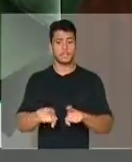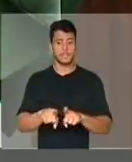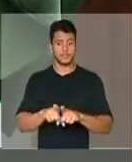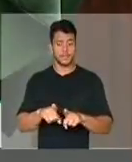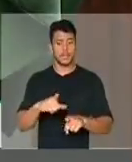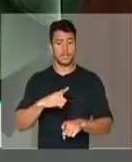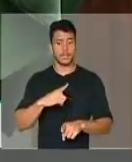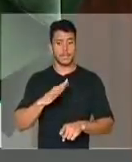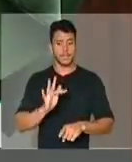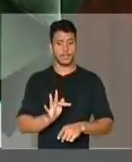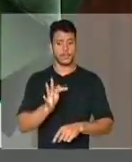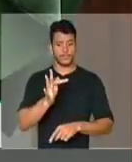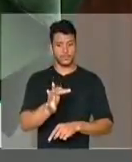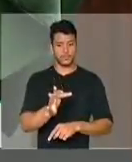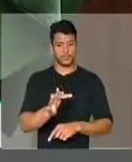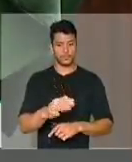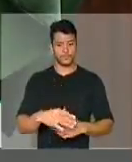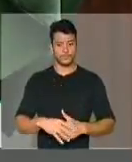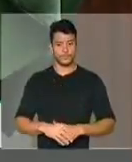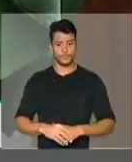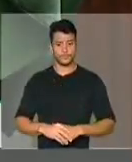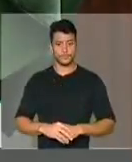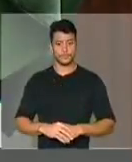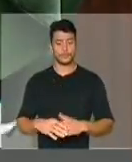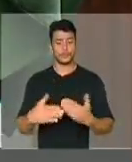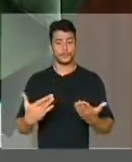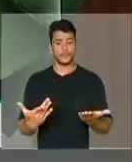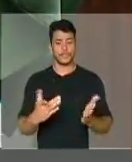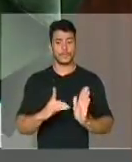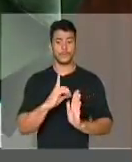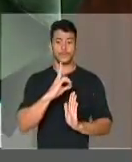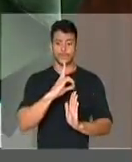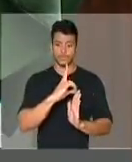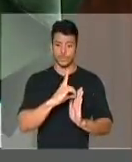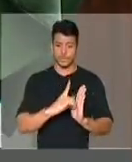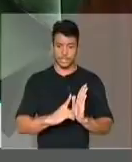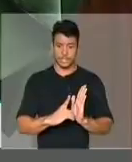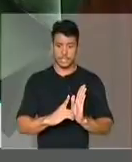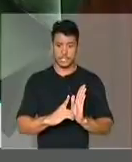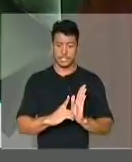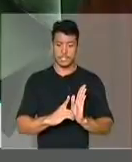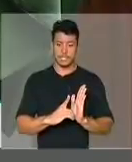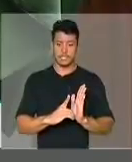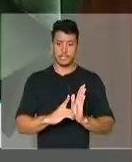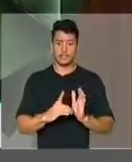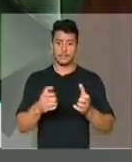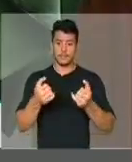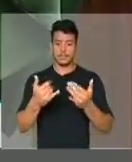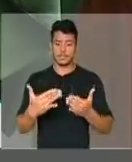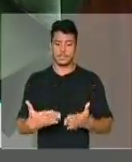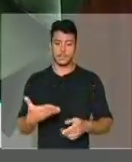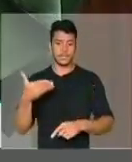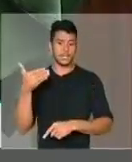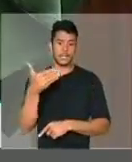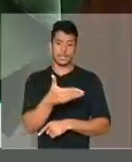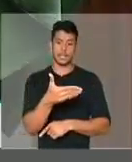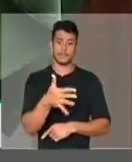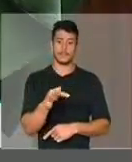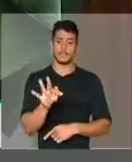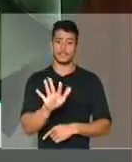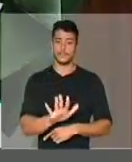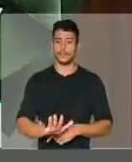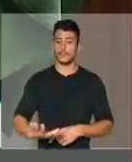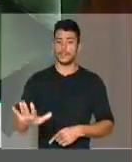efeitos para o futuro. O decreto em análise trata da intervenção federal e nada